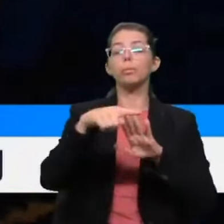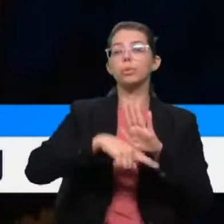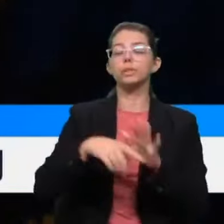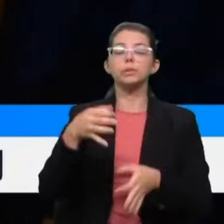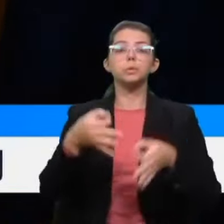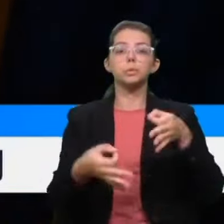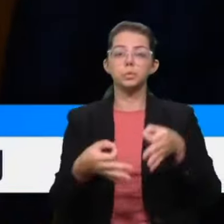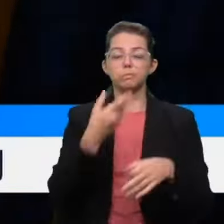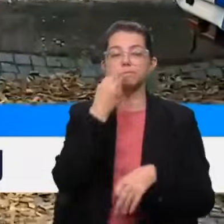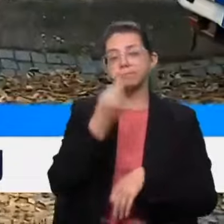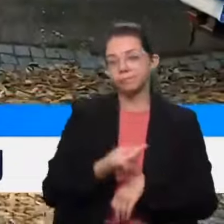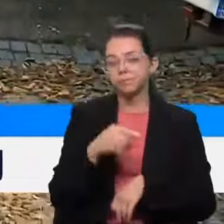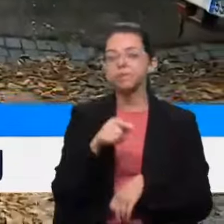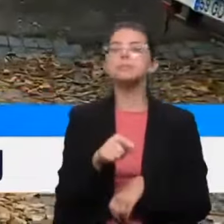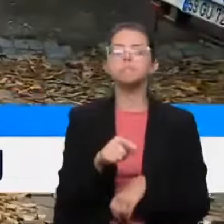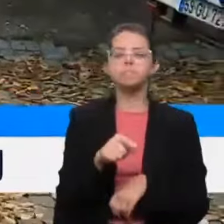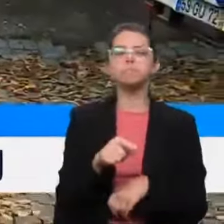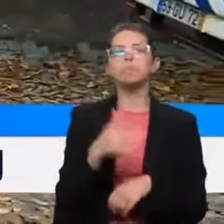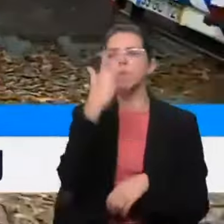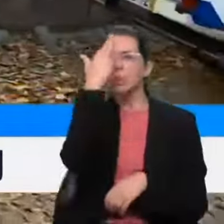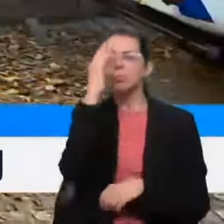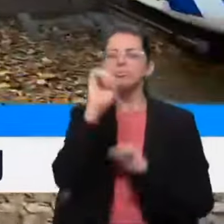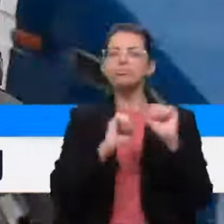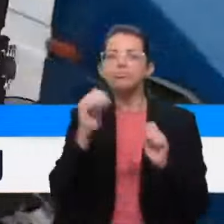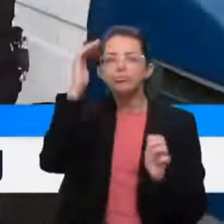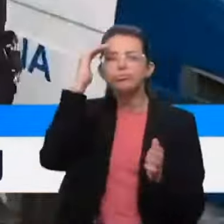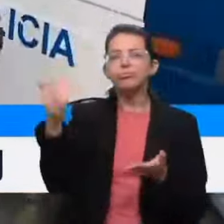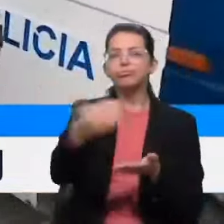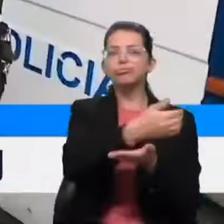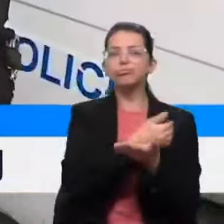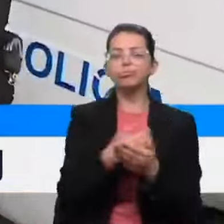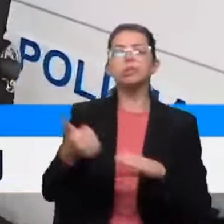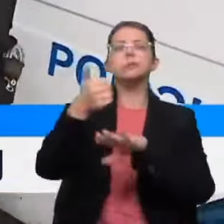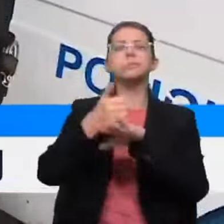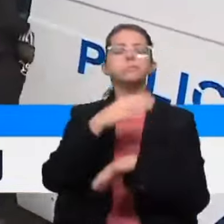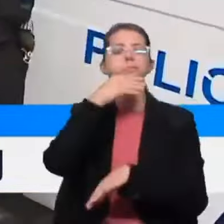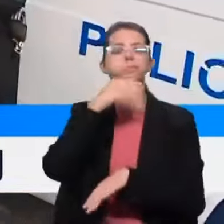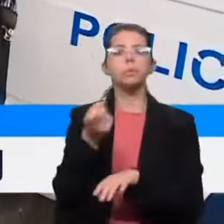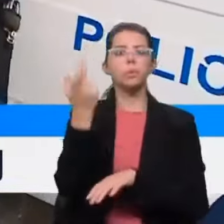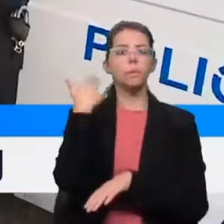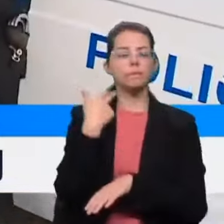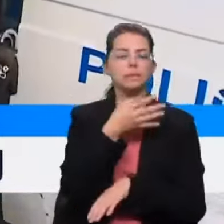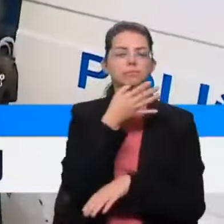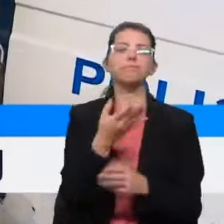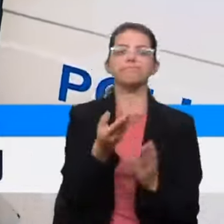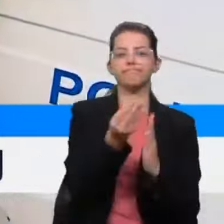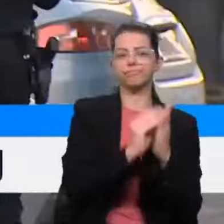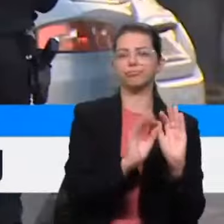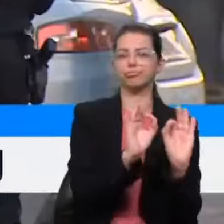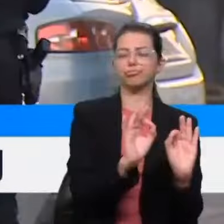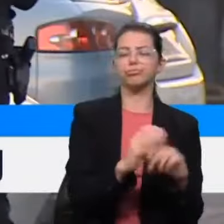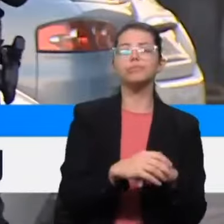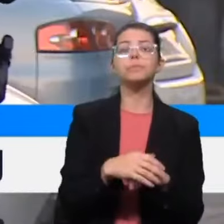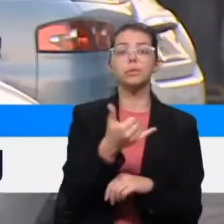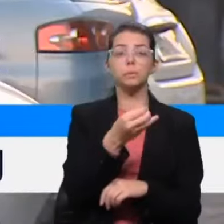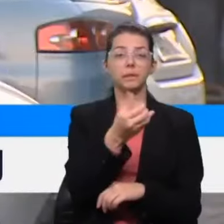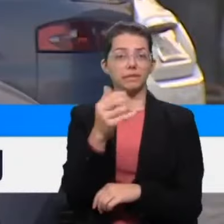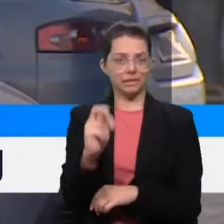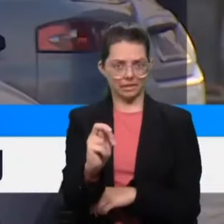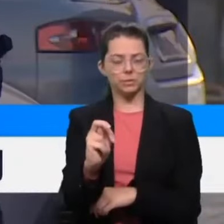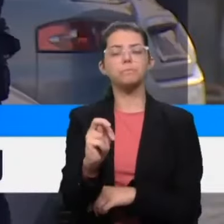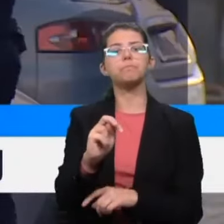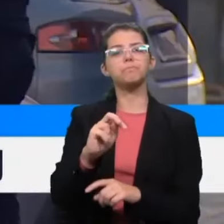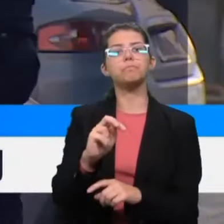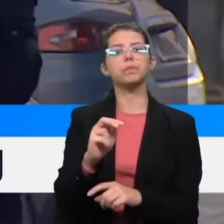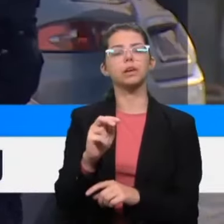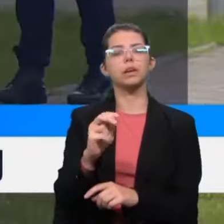que sintetizou os números reportados pelas autoridades policiais no ano passado em 2023 o número de